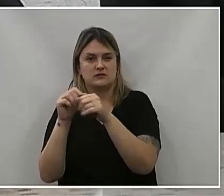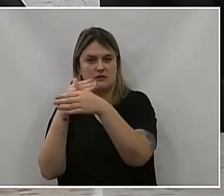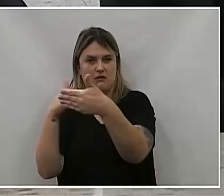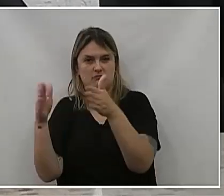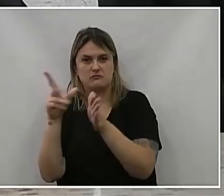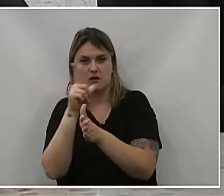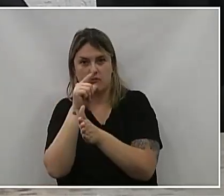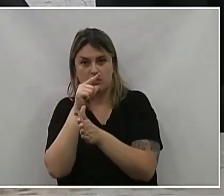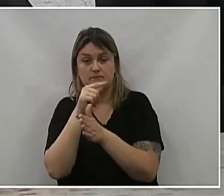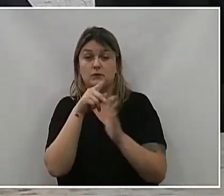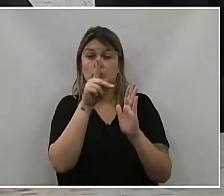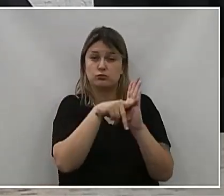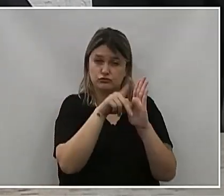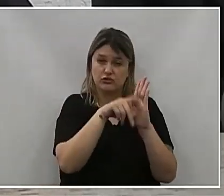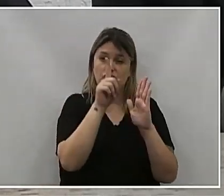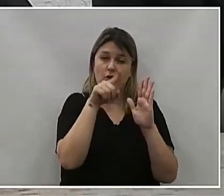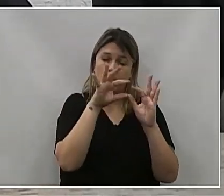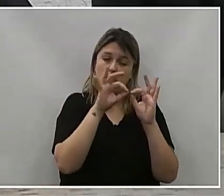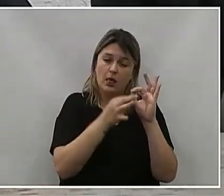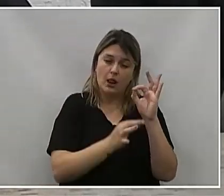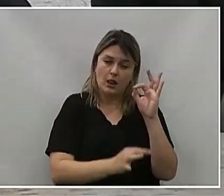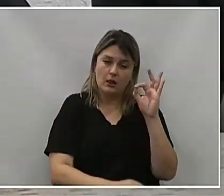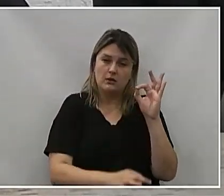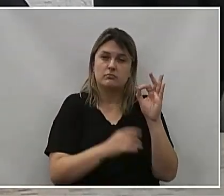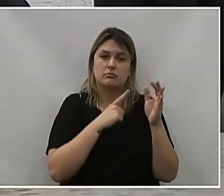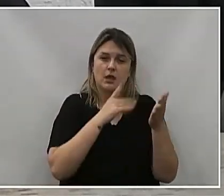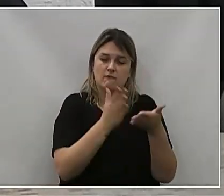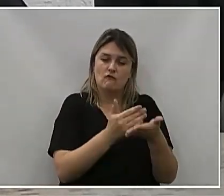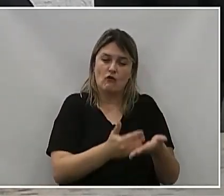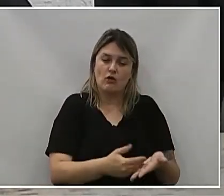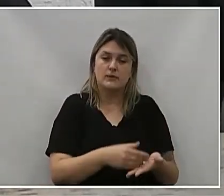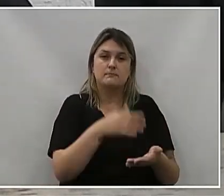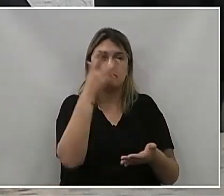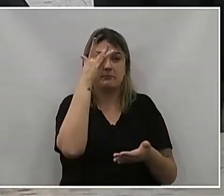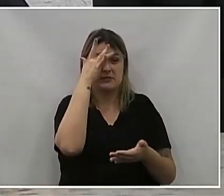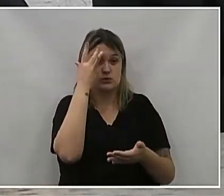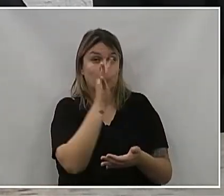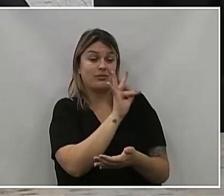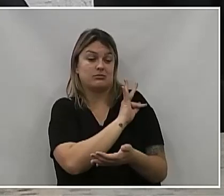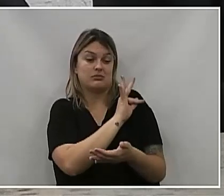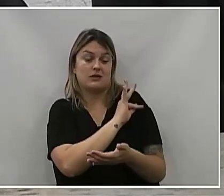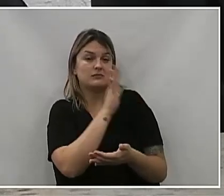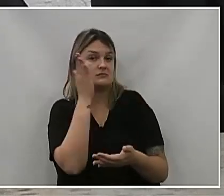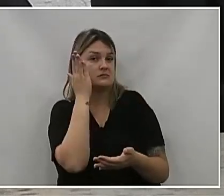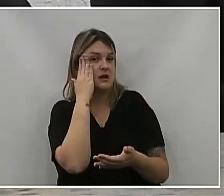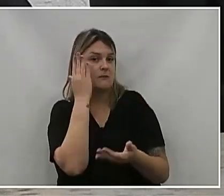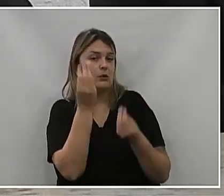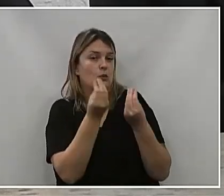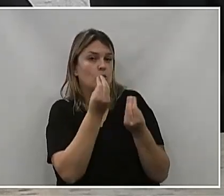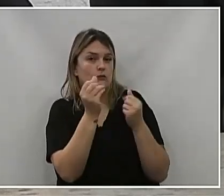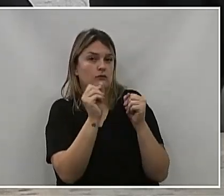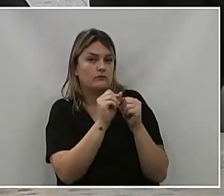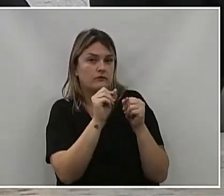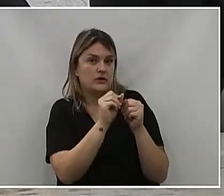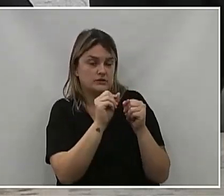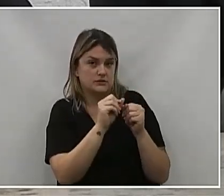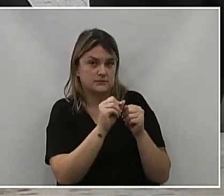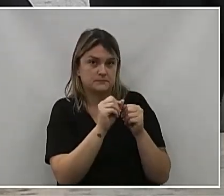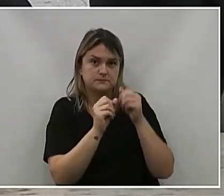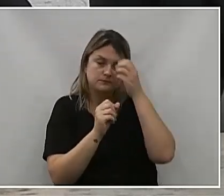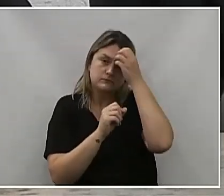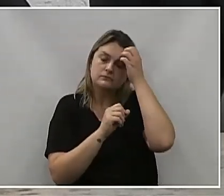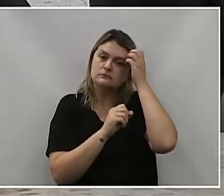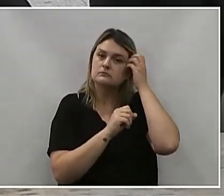o projeto ele é extenso, precisa de pessoas técnicas que saibam como fazer e, acima